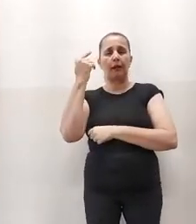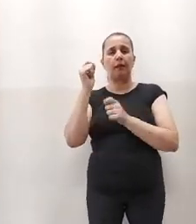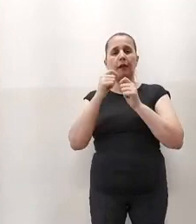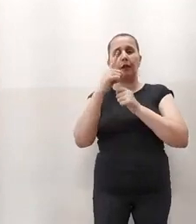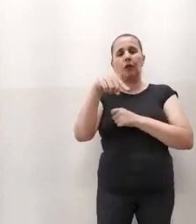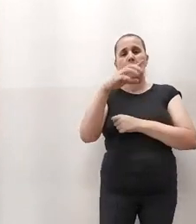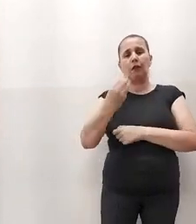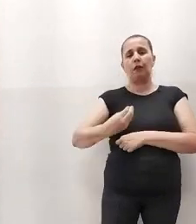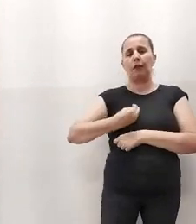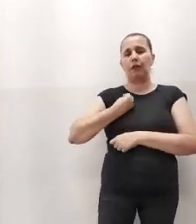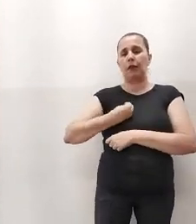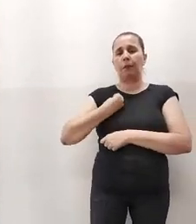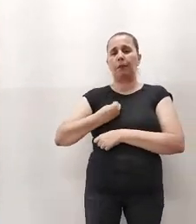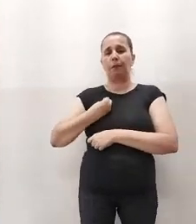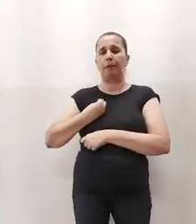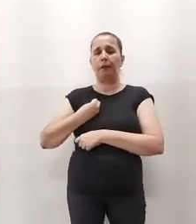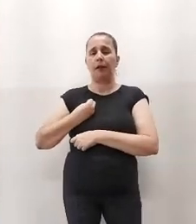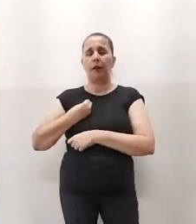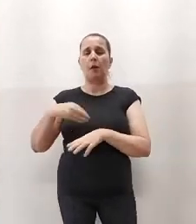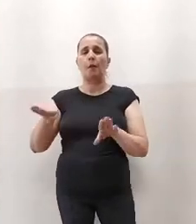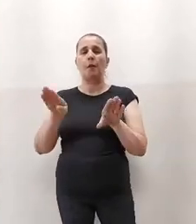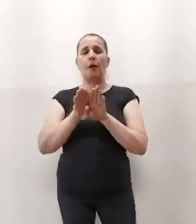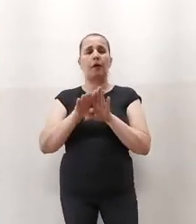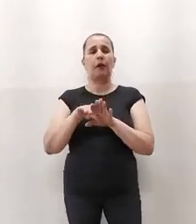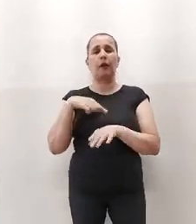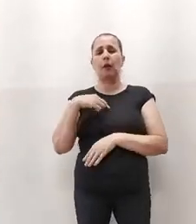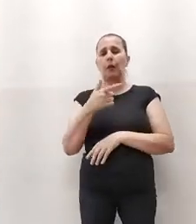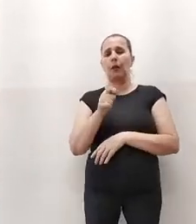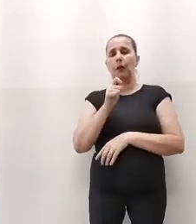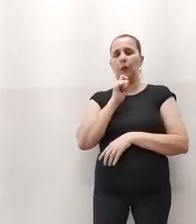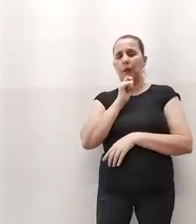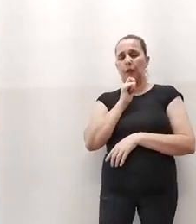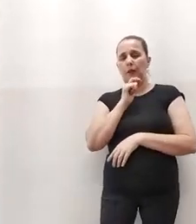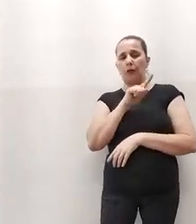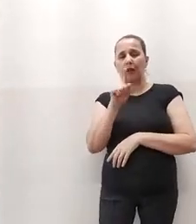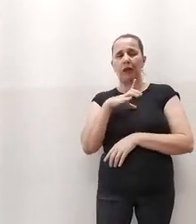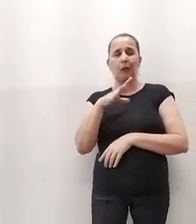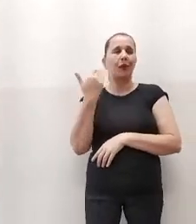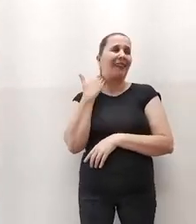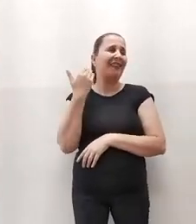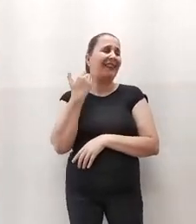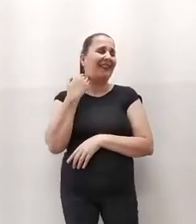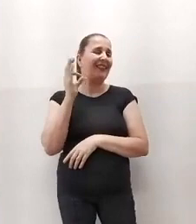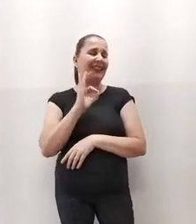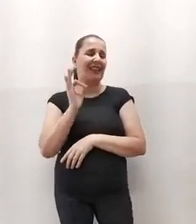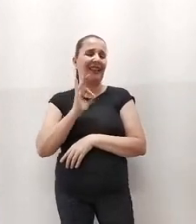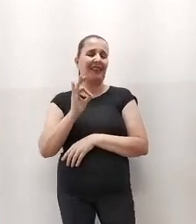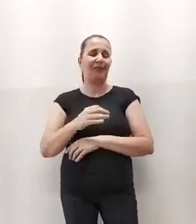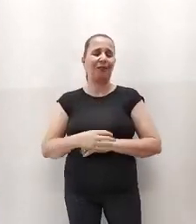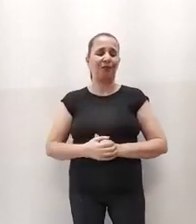você viva. As mesmas coisas, não há novidade. Você não cansa disso?